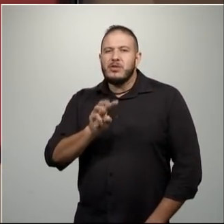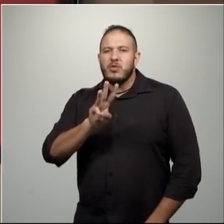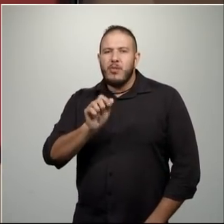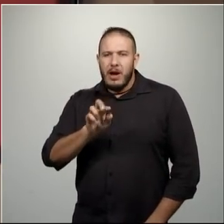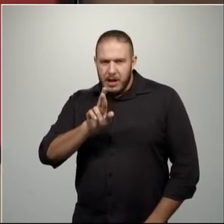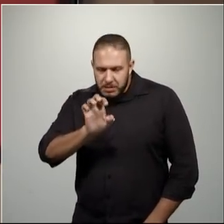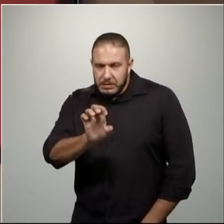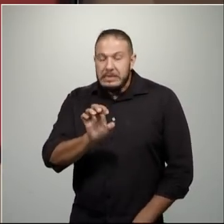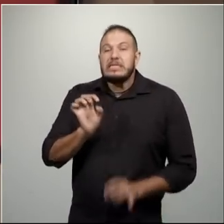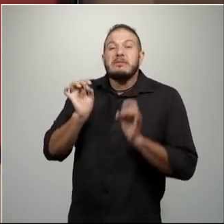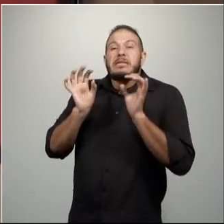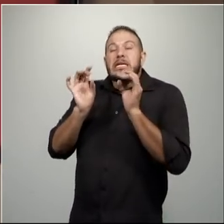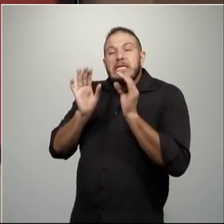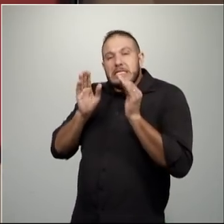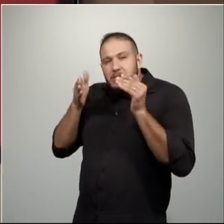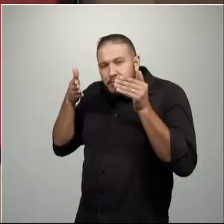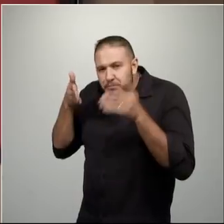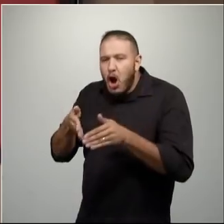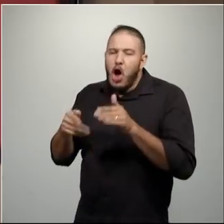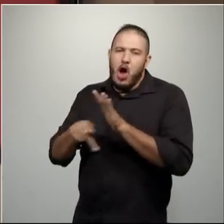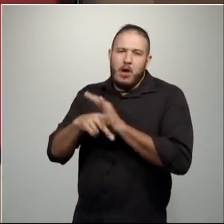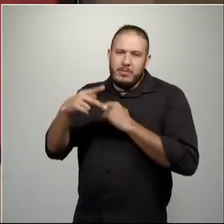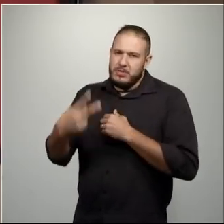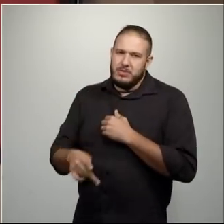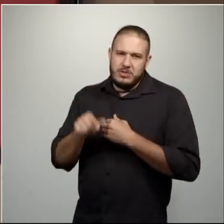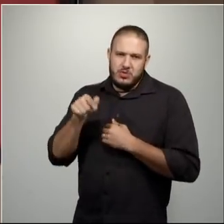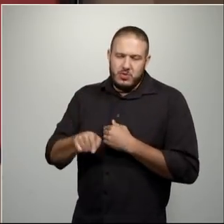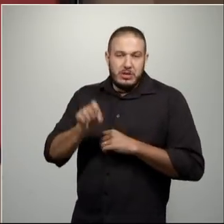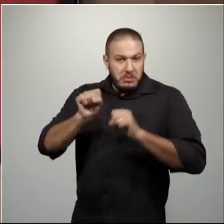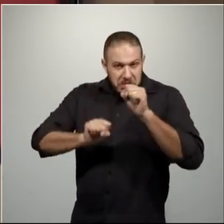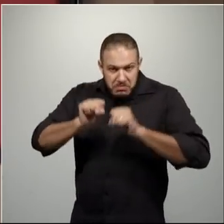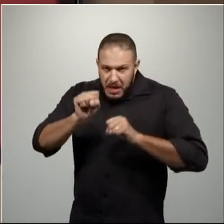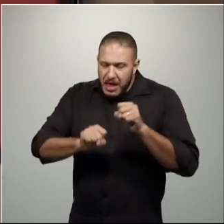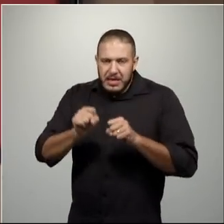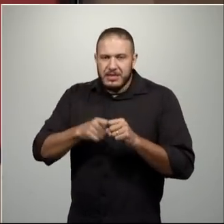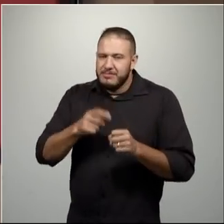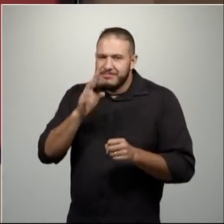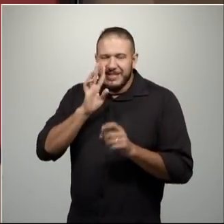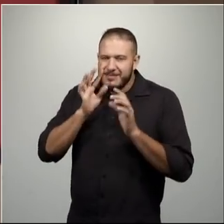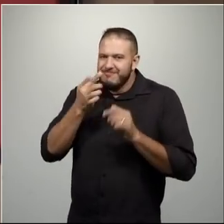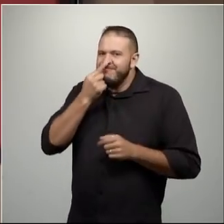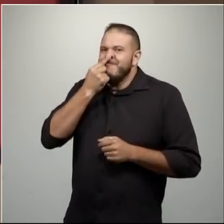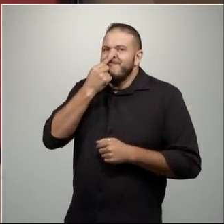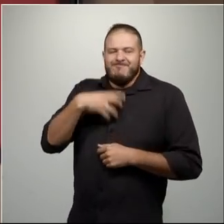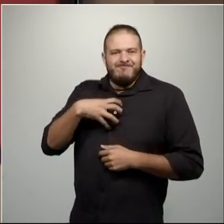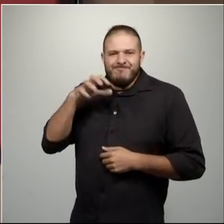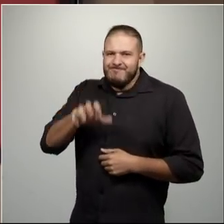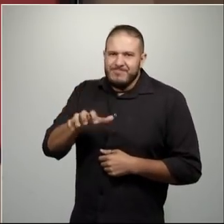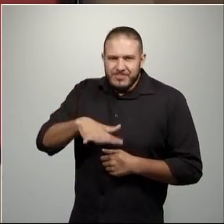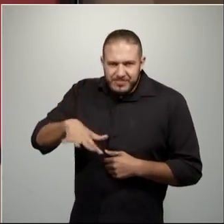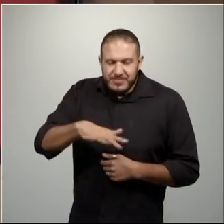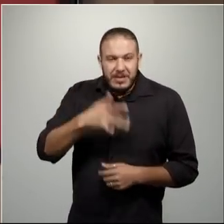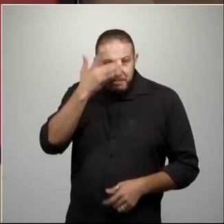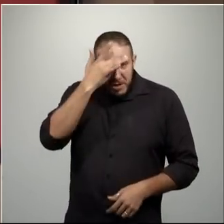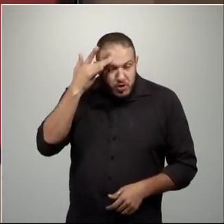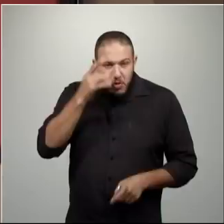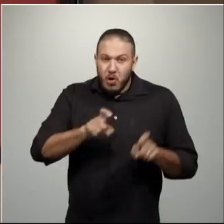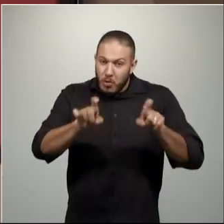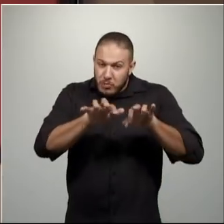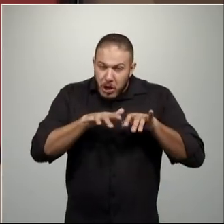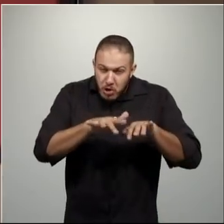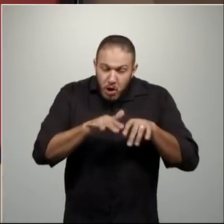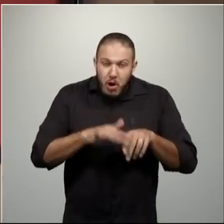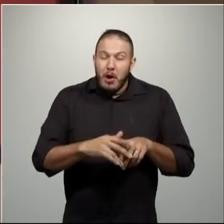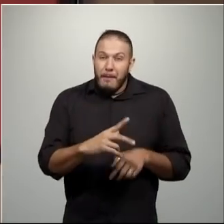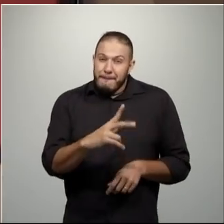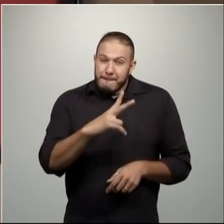então essas empresas dominam o mercado de mineração a uma pessoa com um computador pessoal não vai